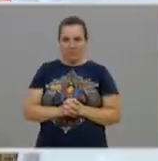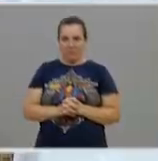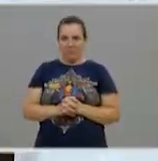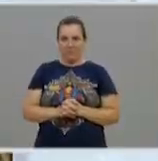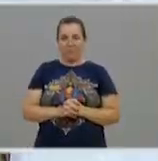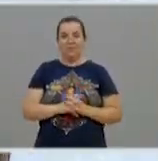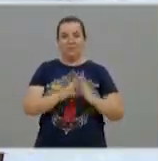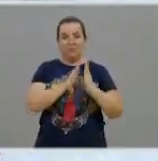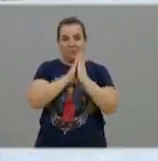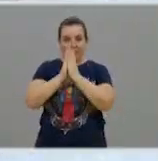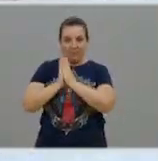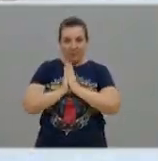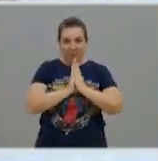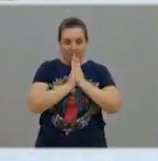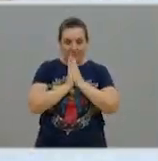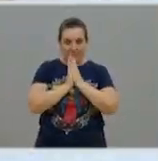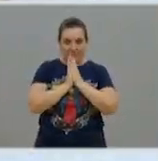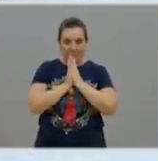conduz.